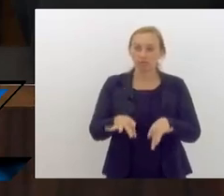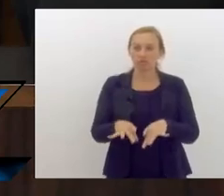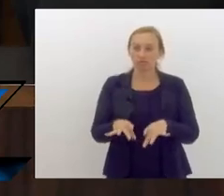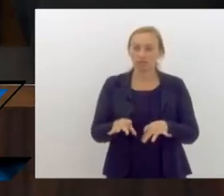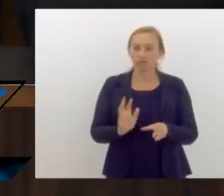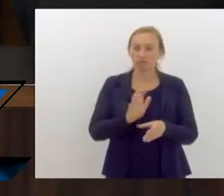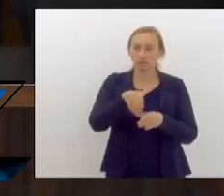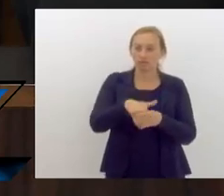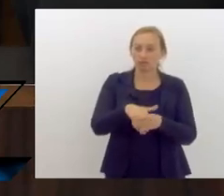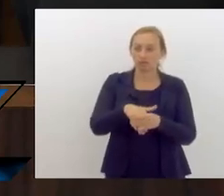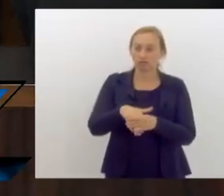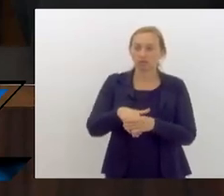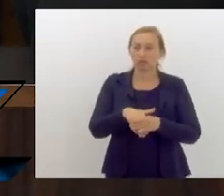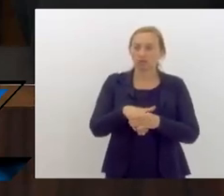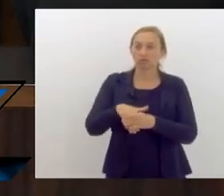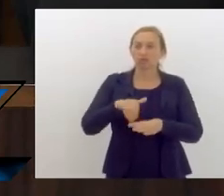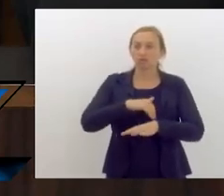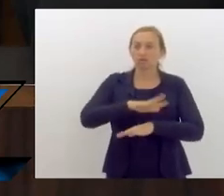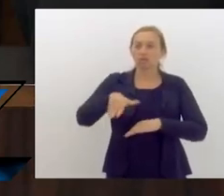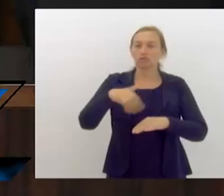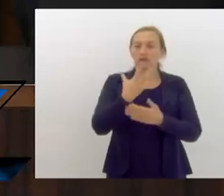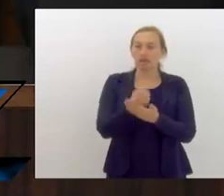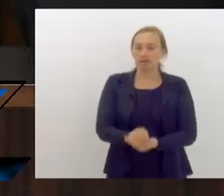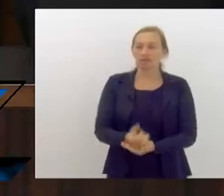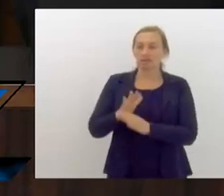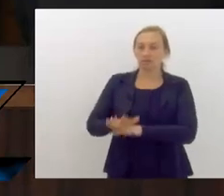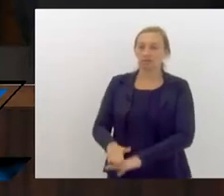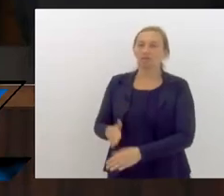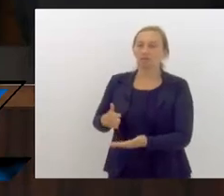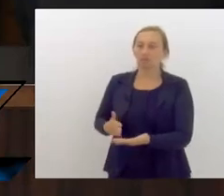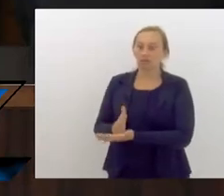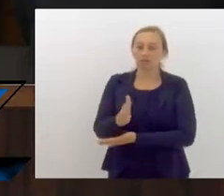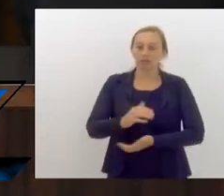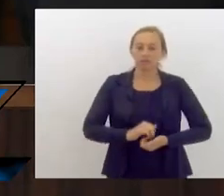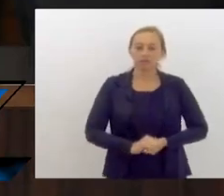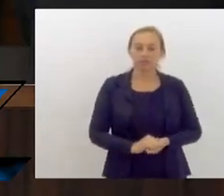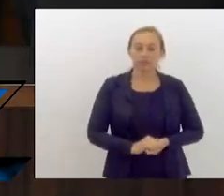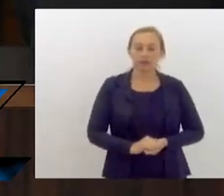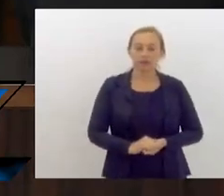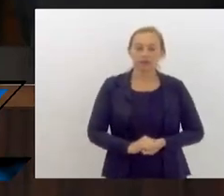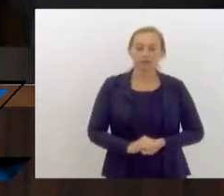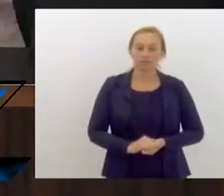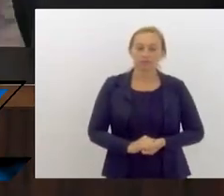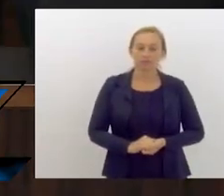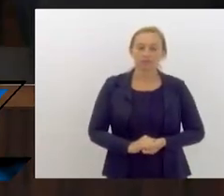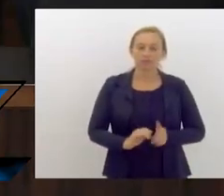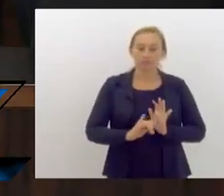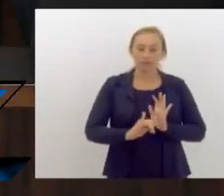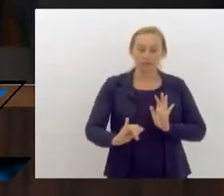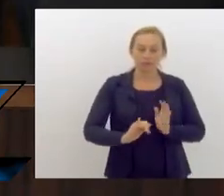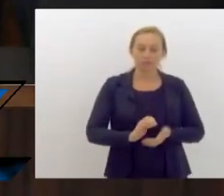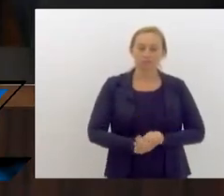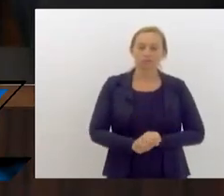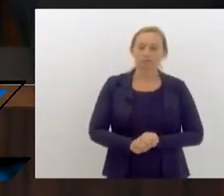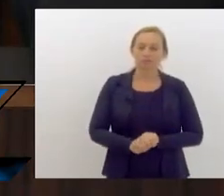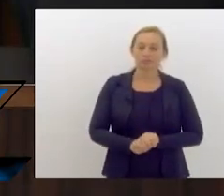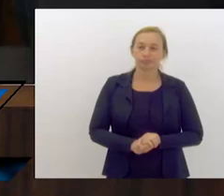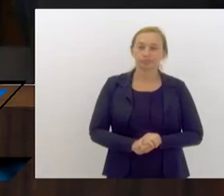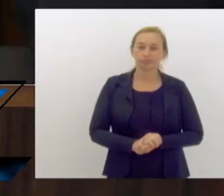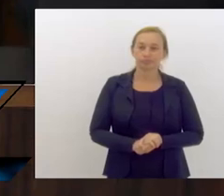em votação senhores que a própria permaneça Como estão aprovados vai ao toque